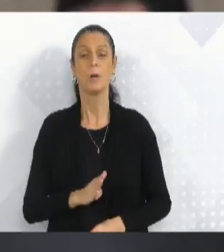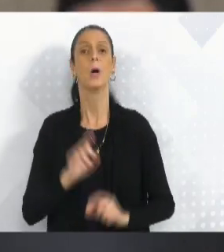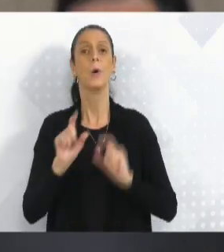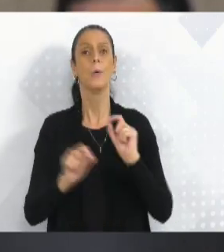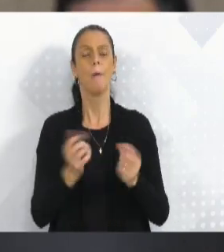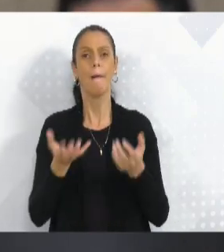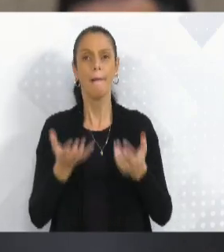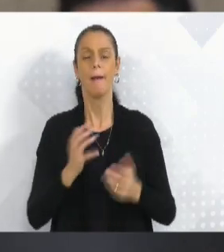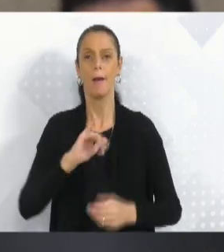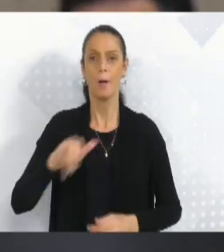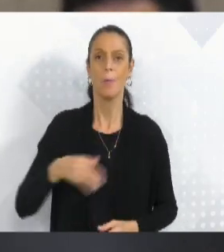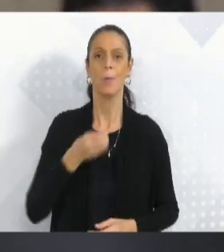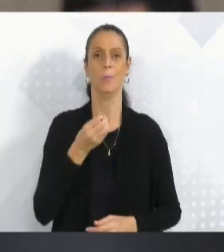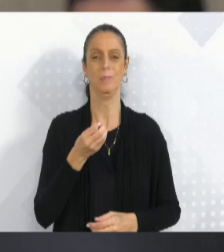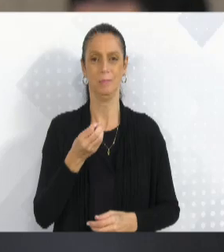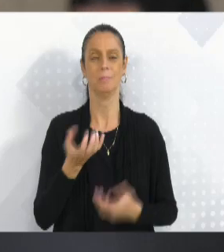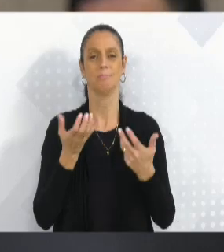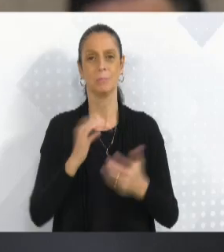oportunidade